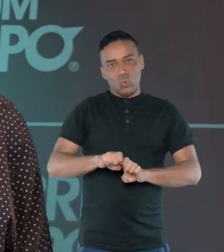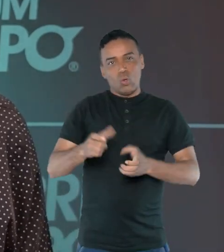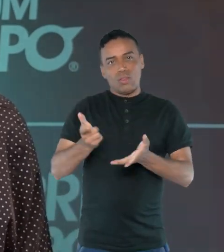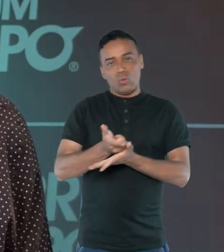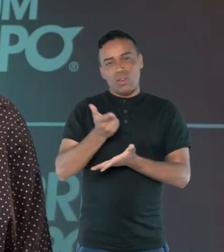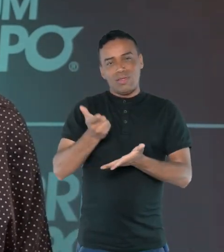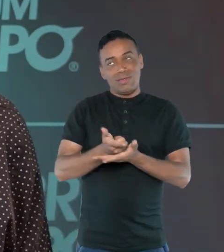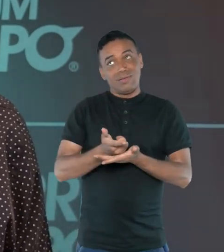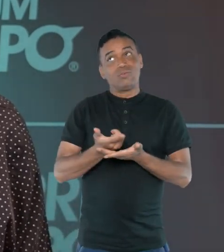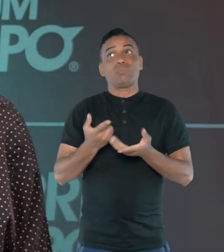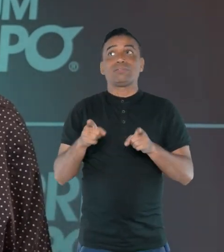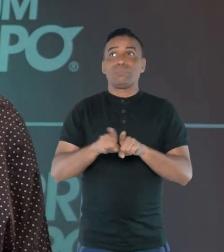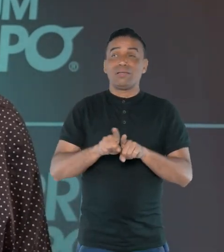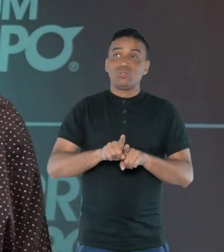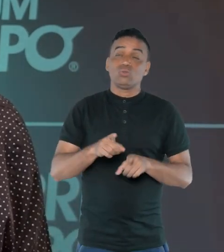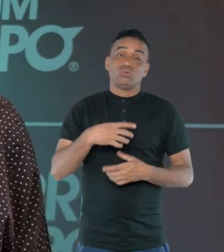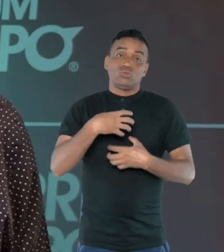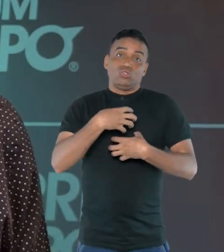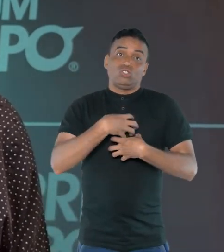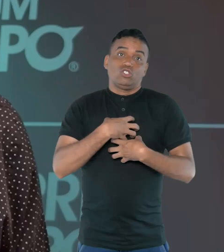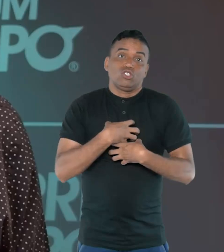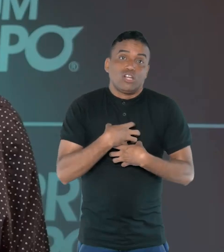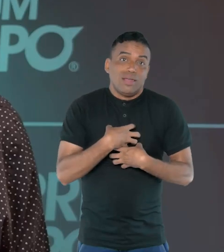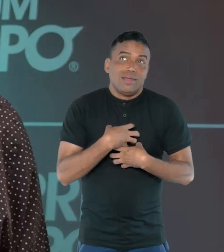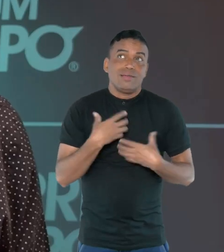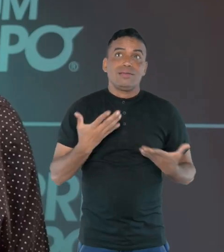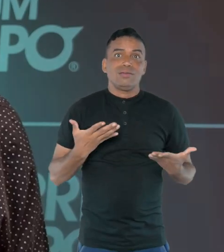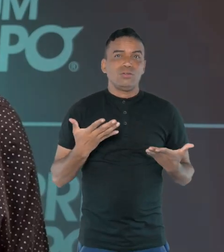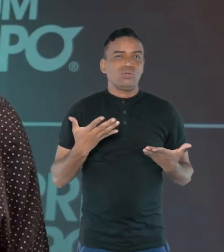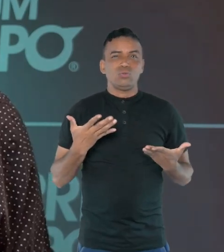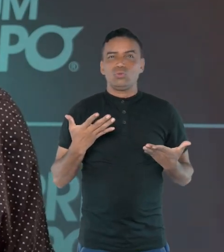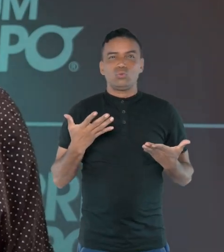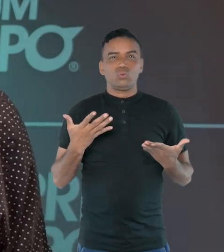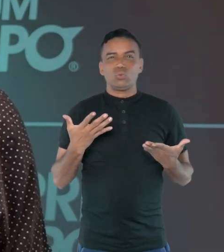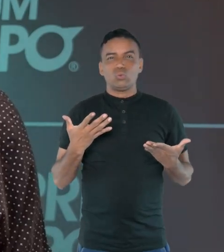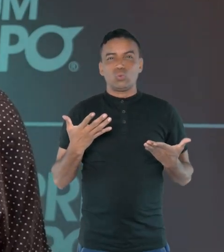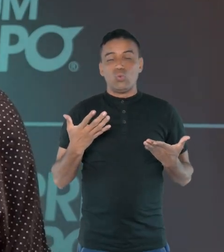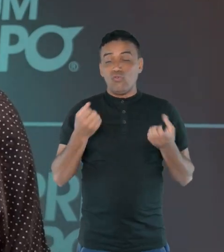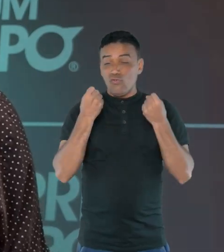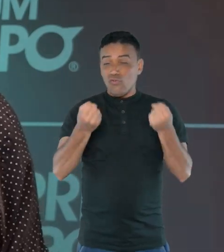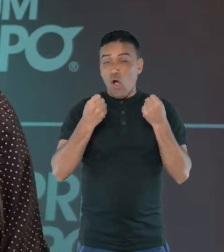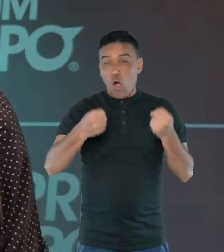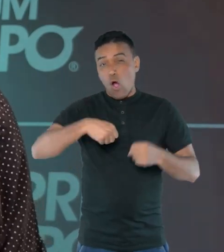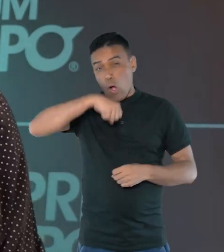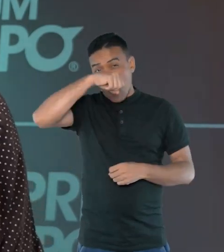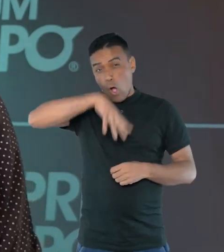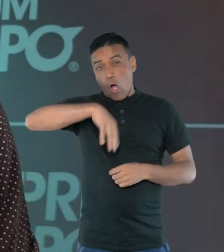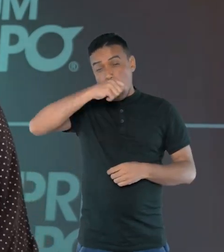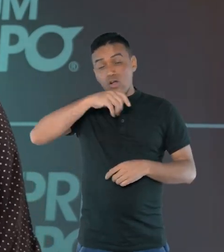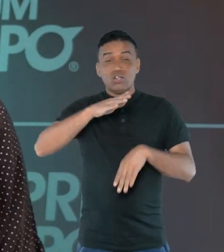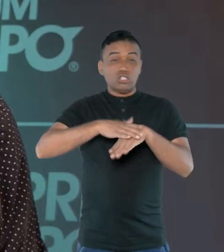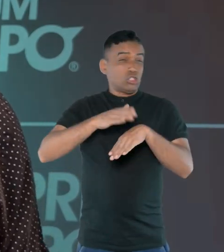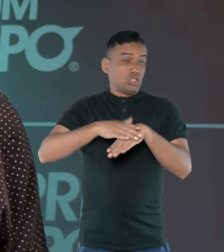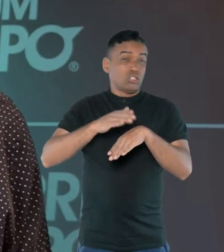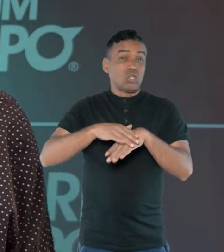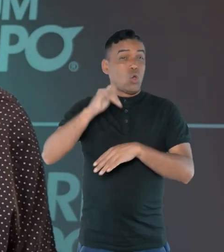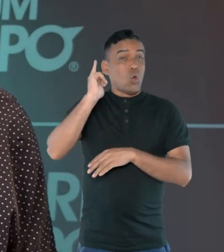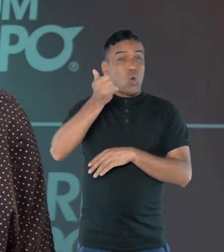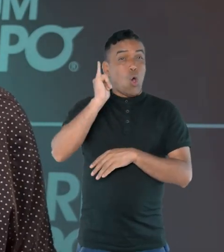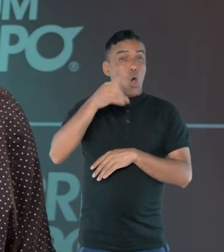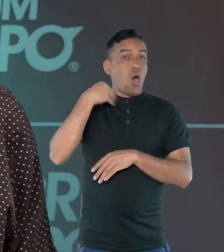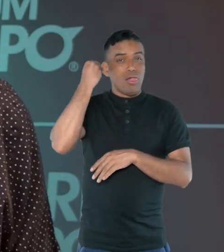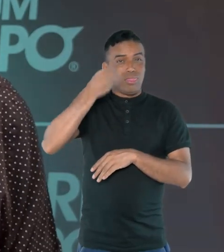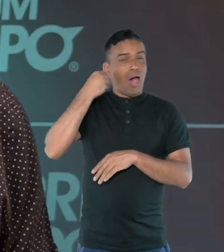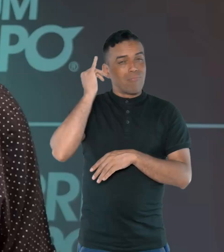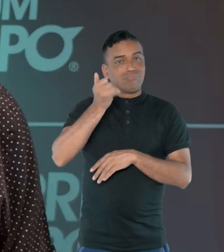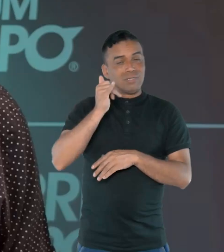de um modo talvez muito visceral e talvez de um modo muito confessional, né? E